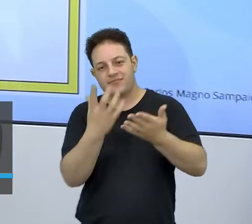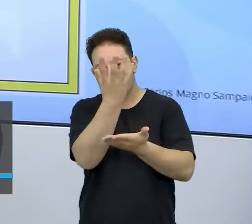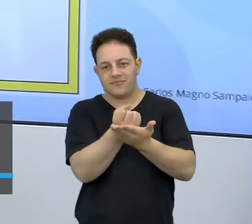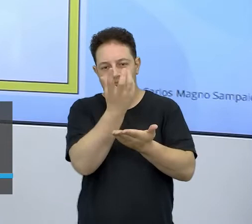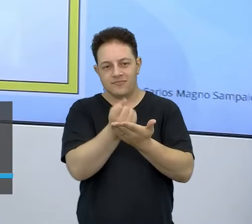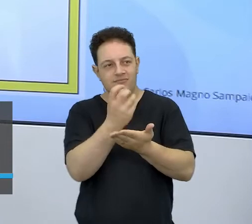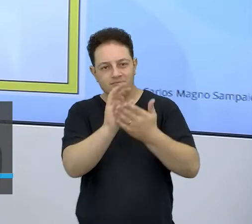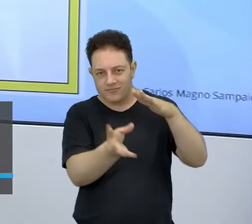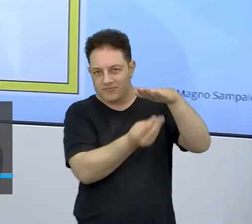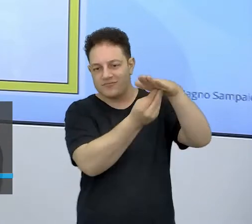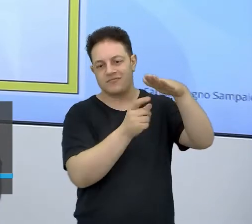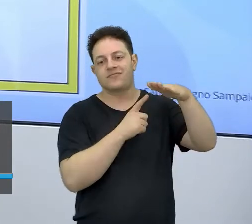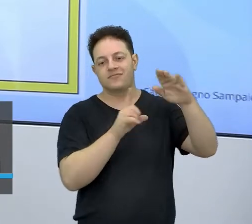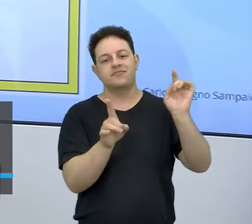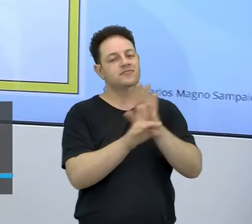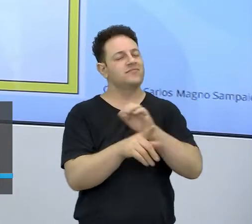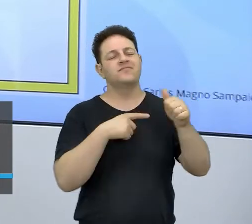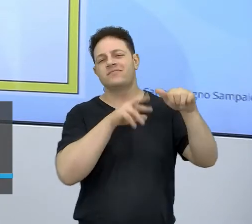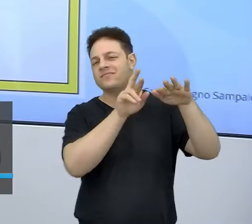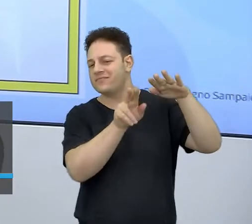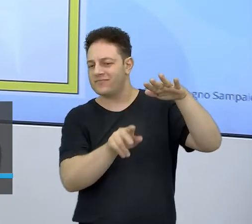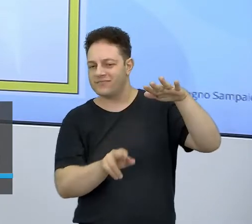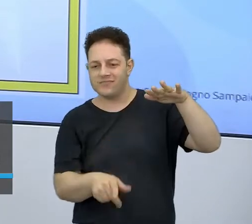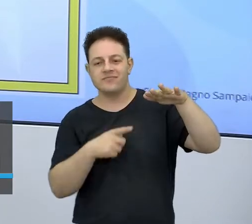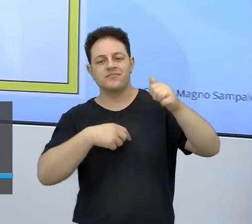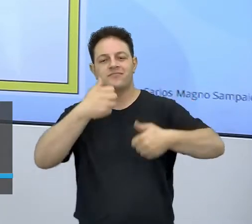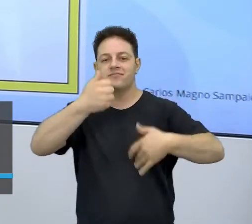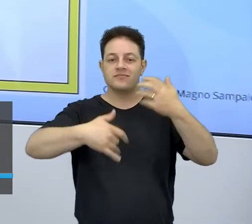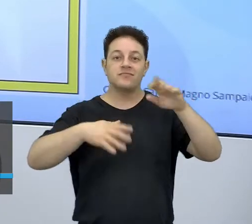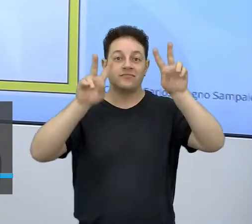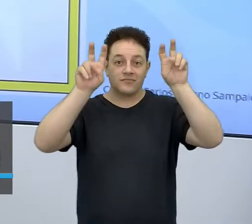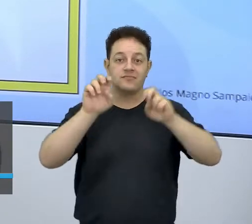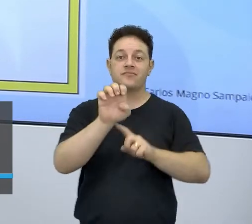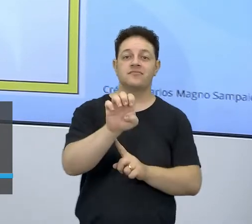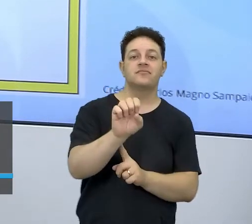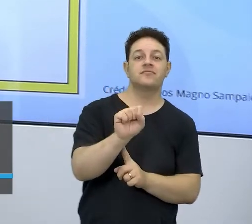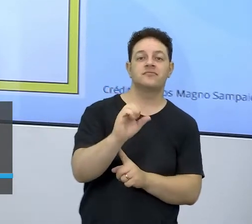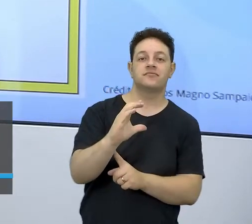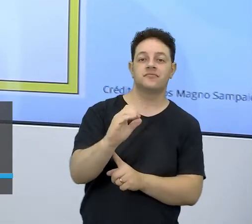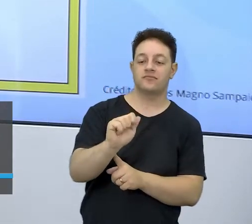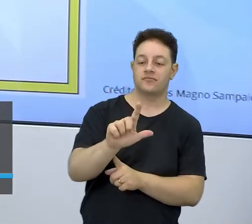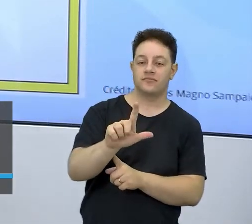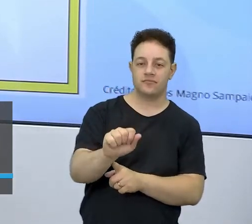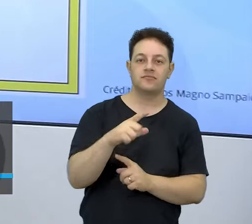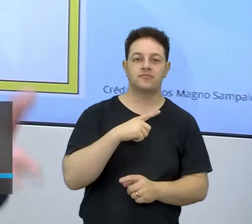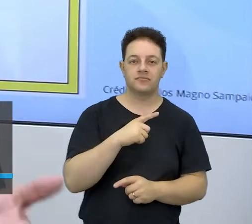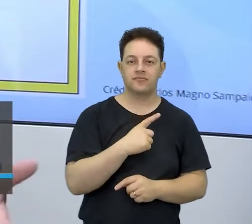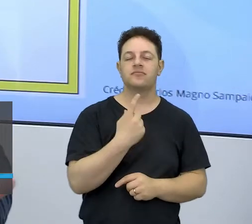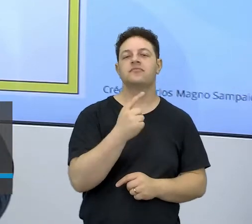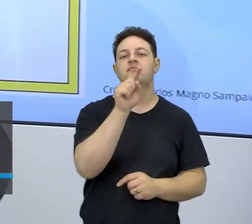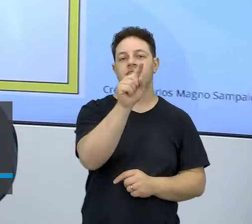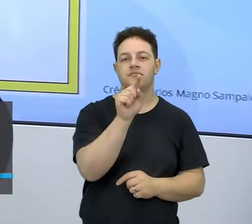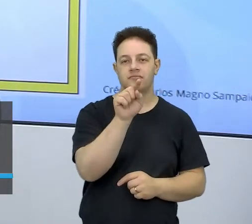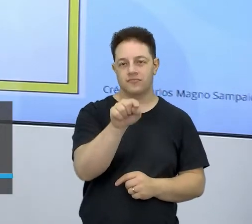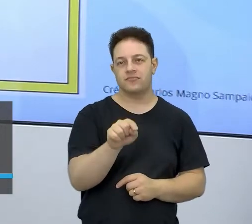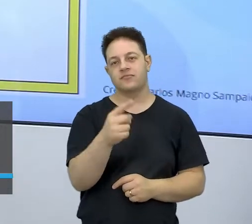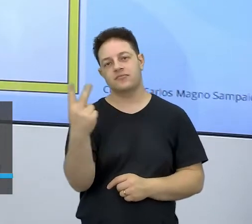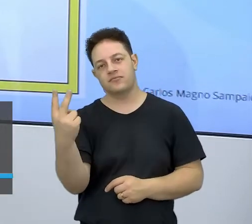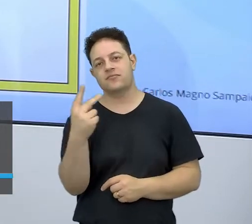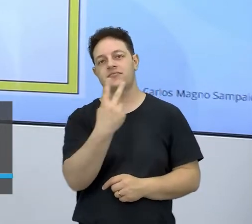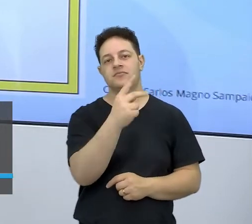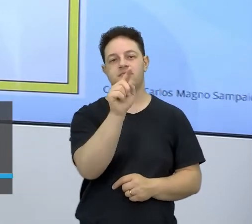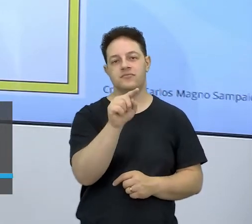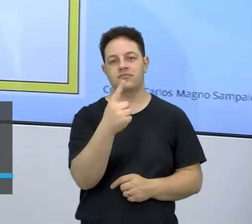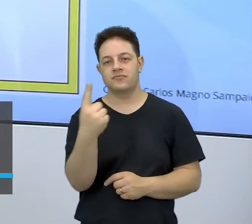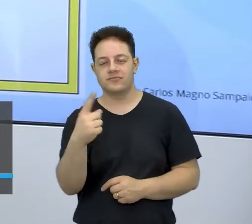falou em várias delas falando sobre escala, né? Escala de medida, escala de redução. Também tem as aulas dos